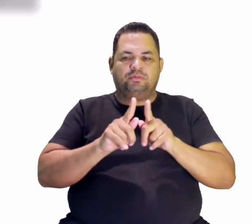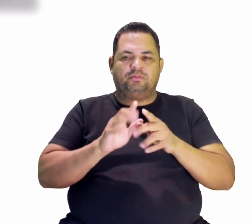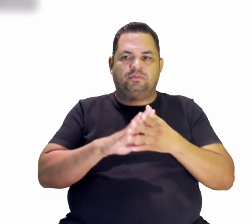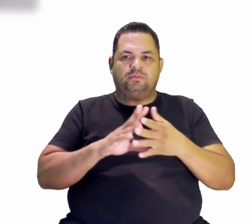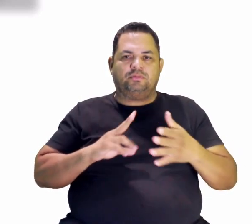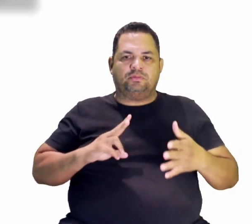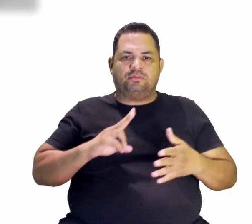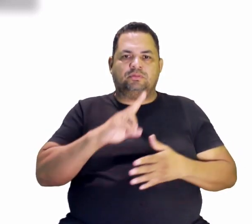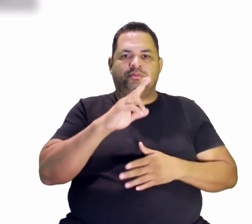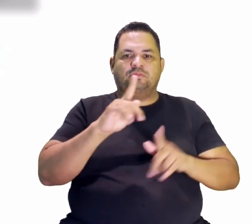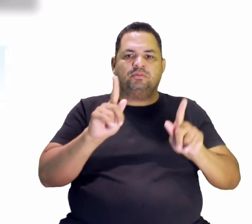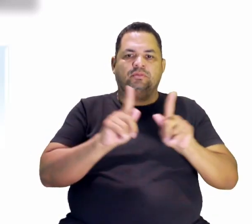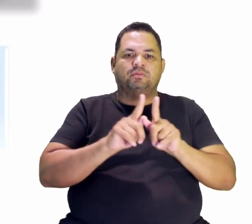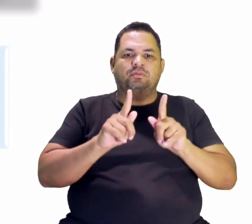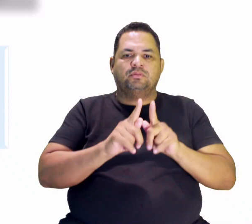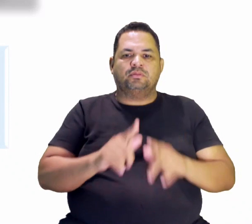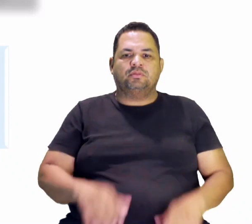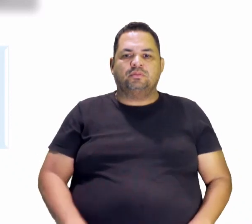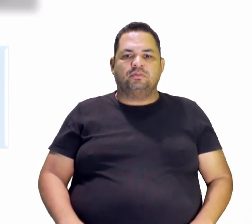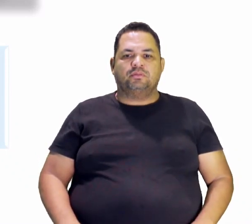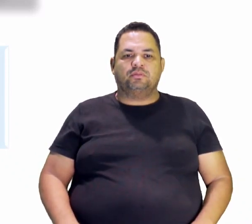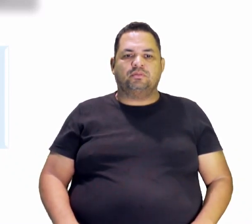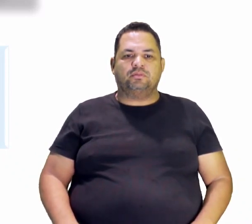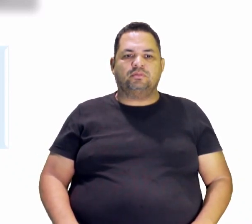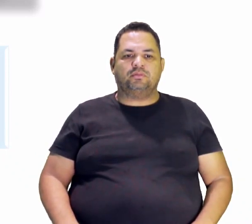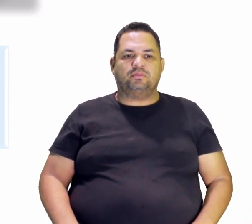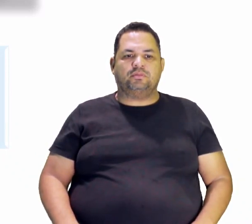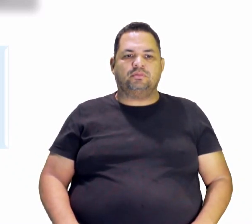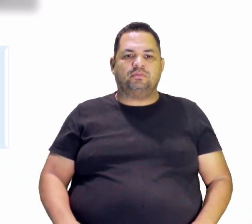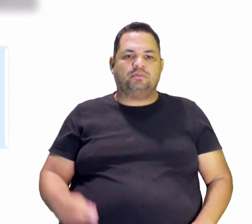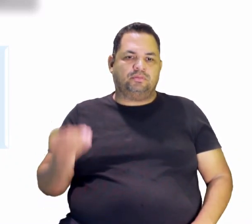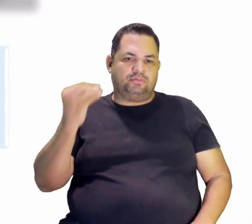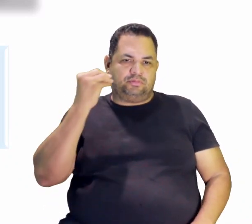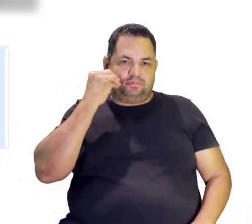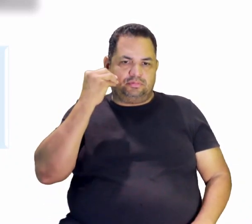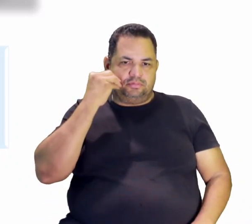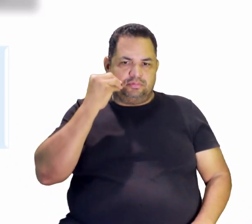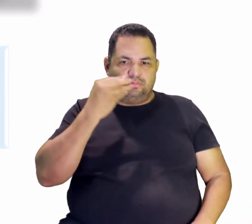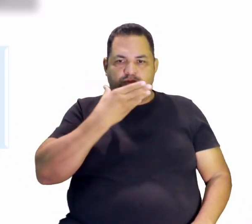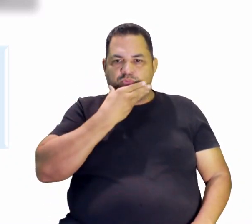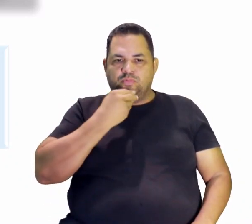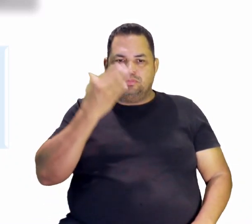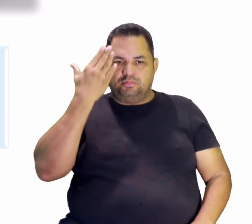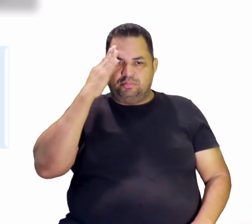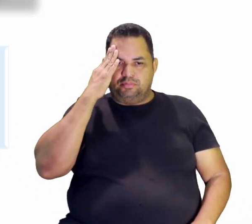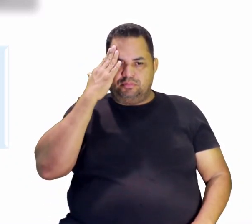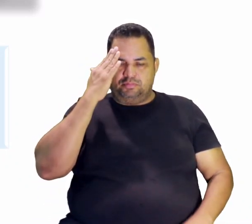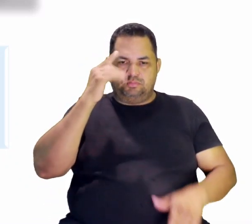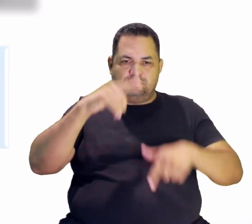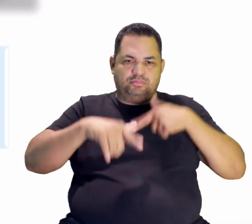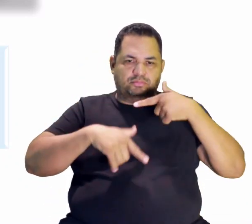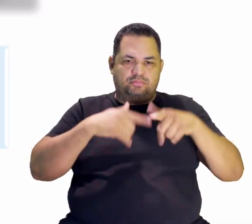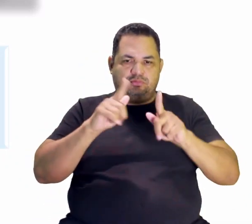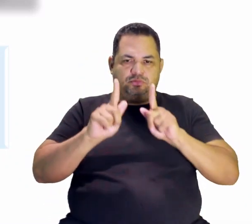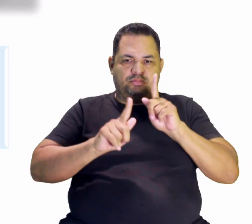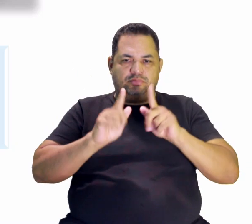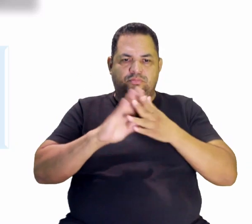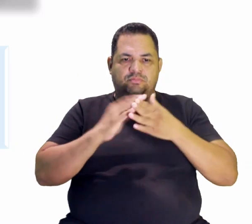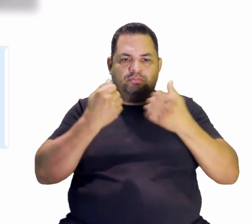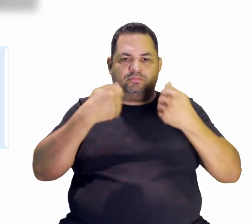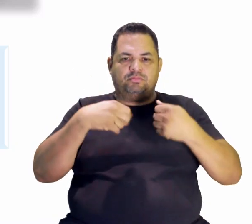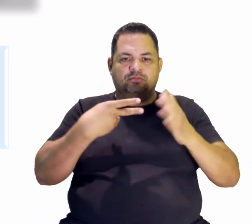força gravitacional, né? A tentativa do homem de compreender a ação da gravidade é que